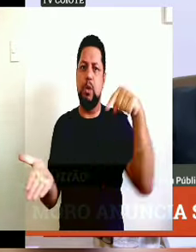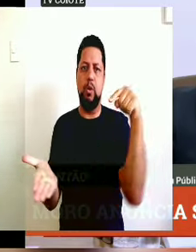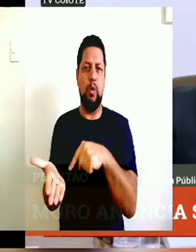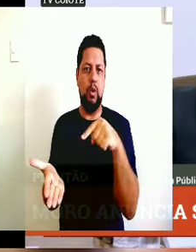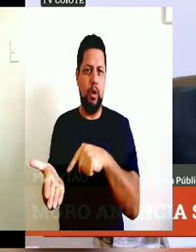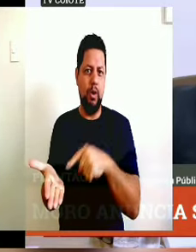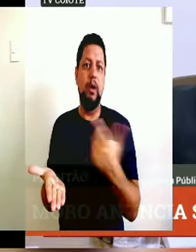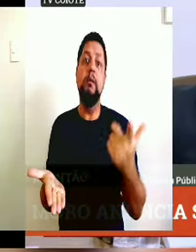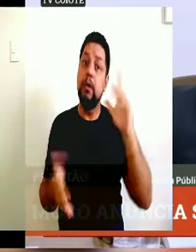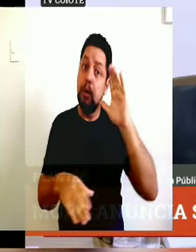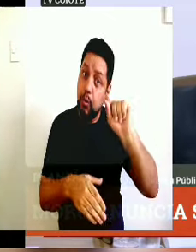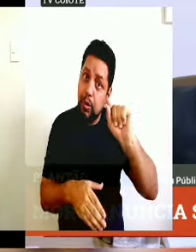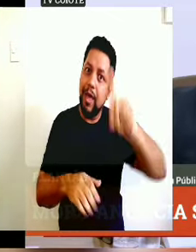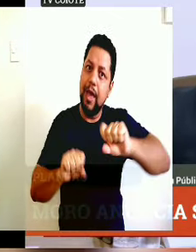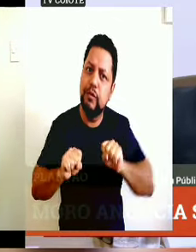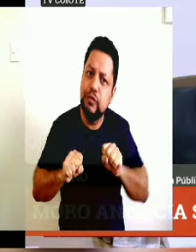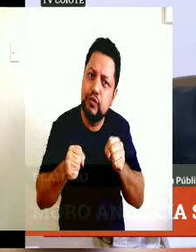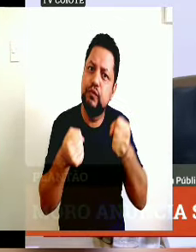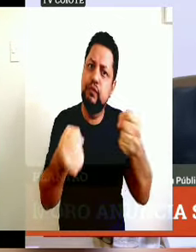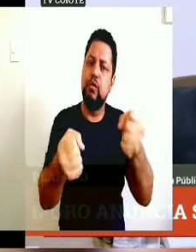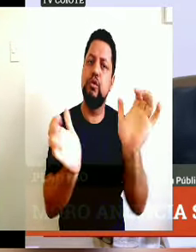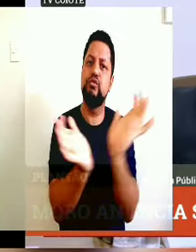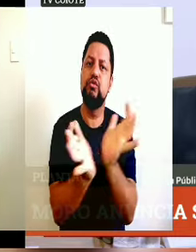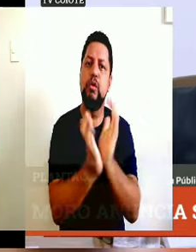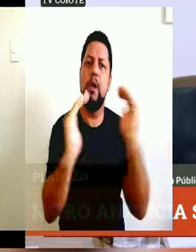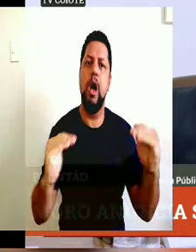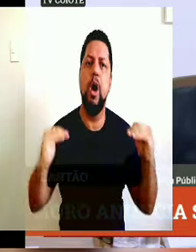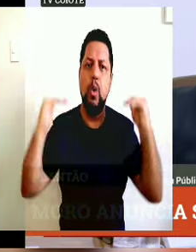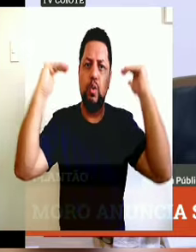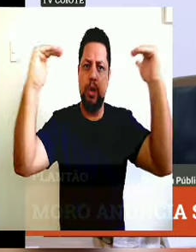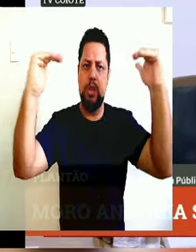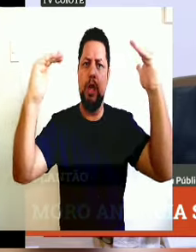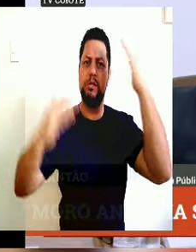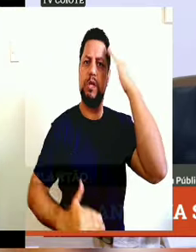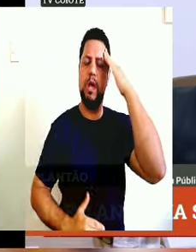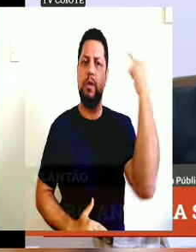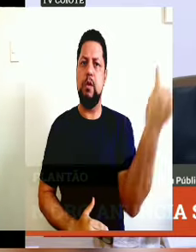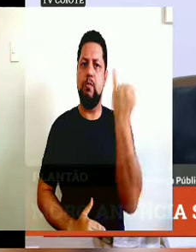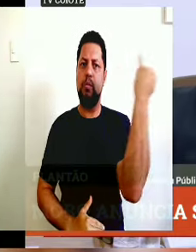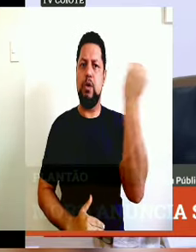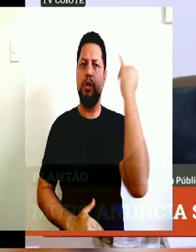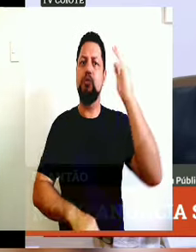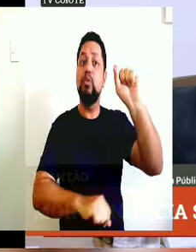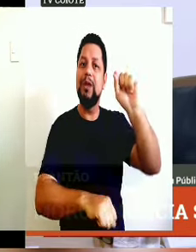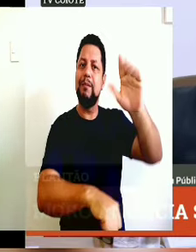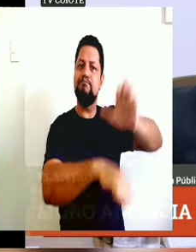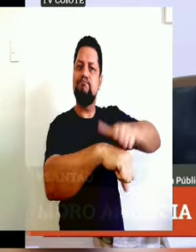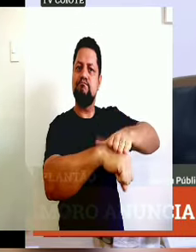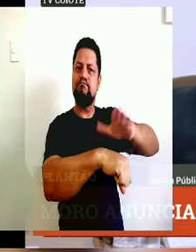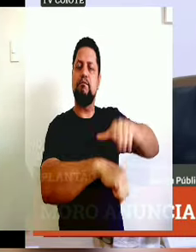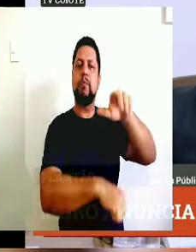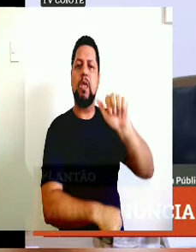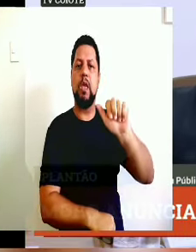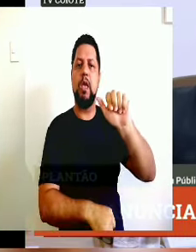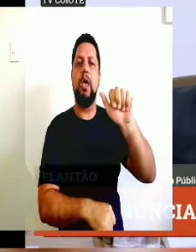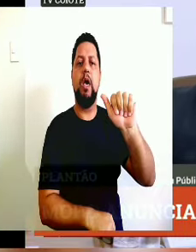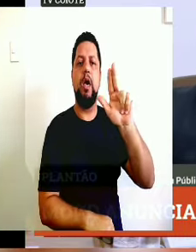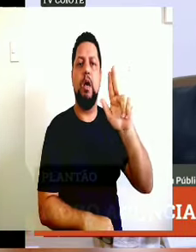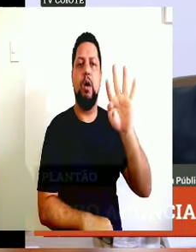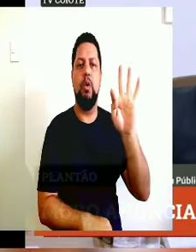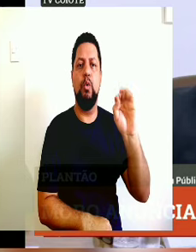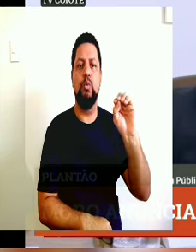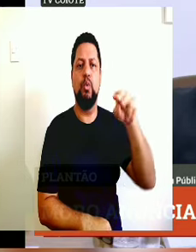empenho dessas autoridades e da importância da autonomia das